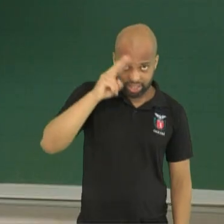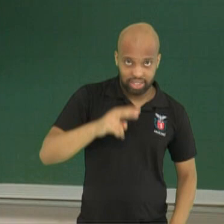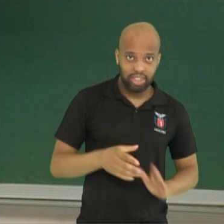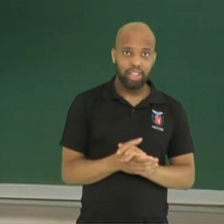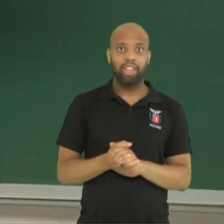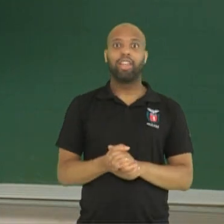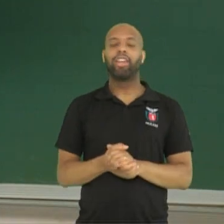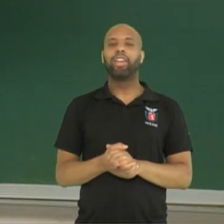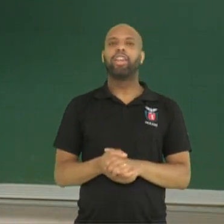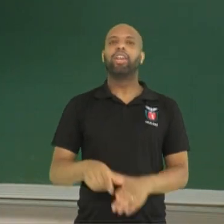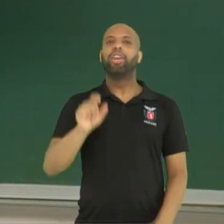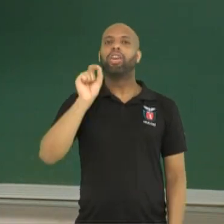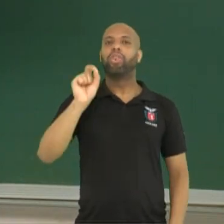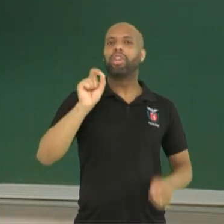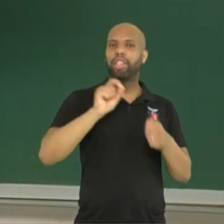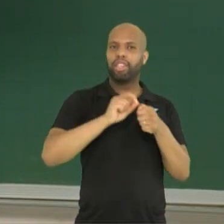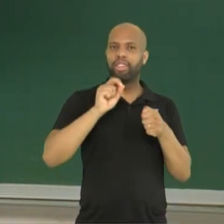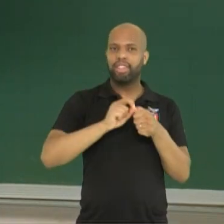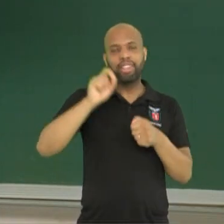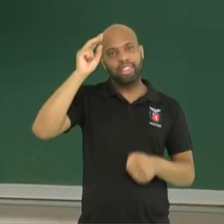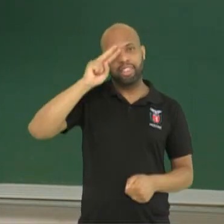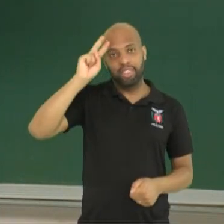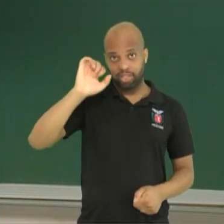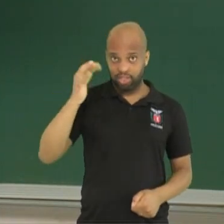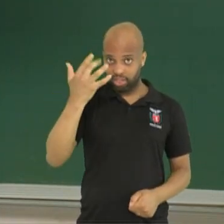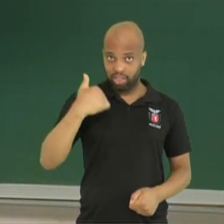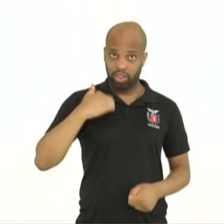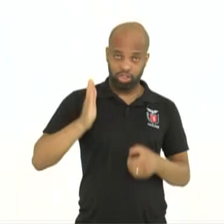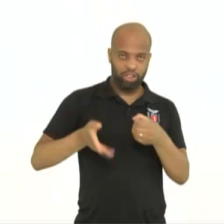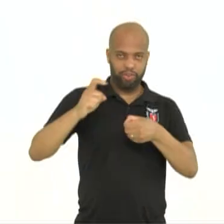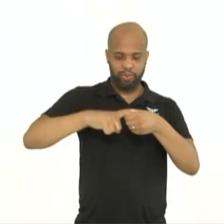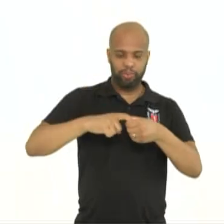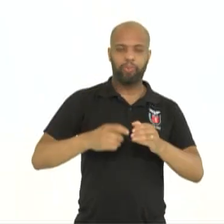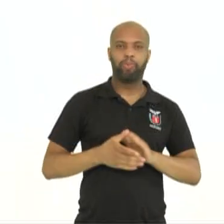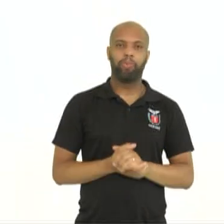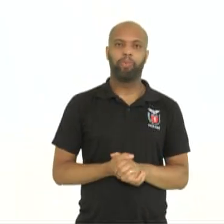né, do que fez ela acontecer? Já voltamos.